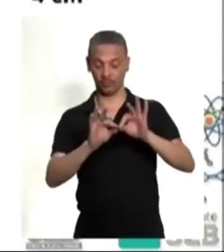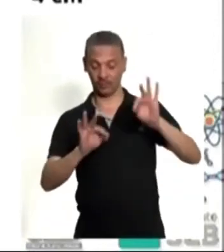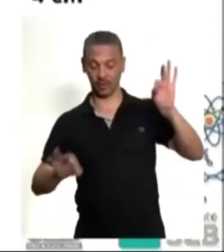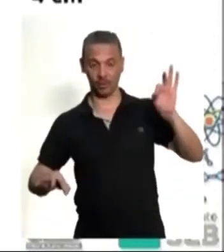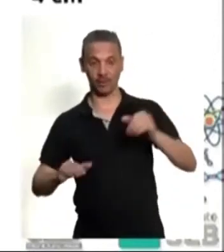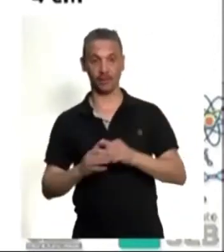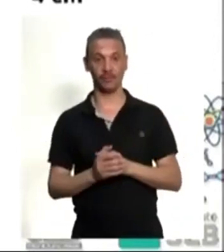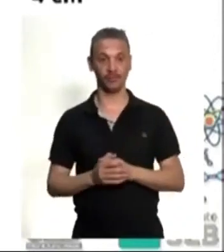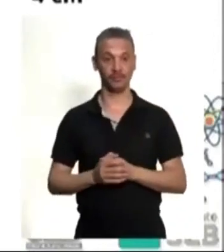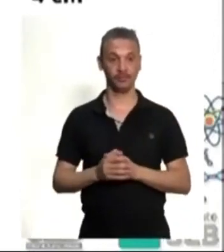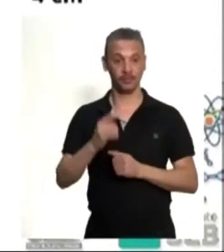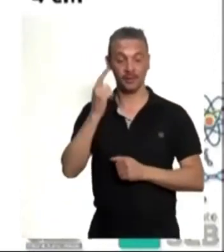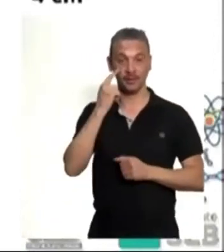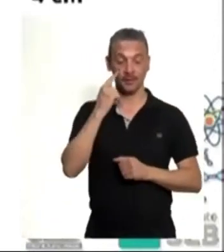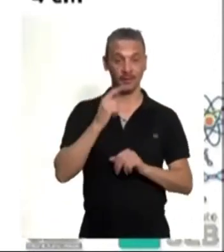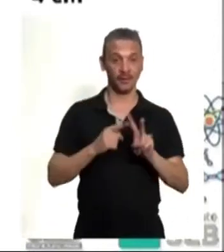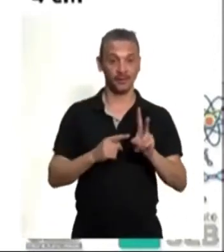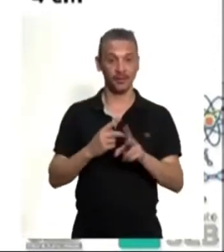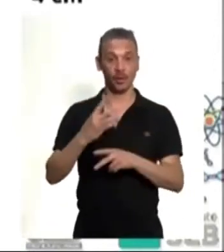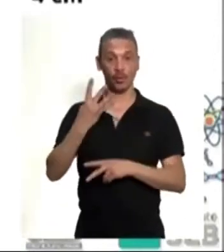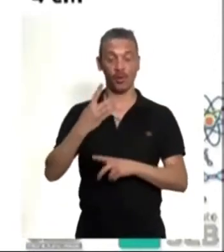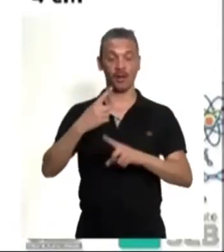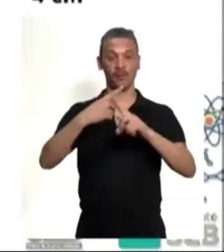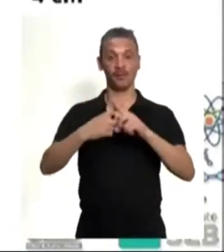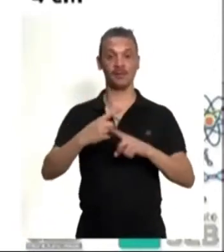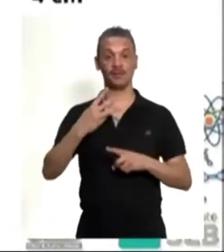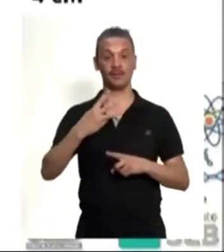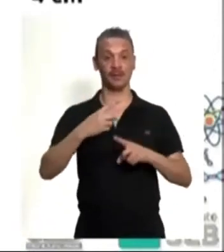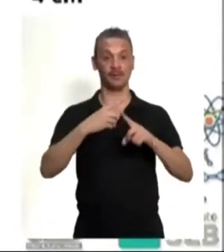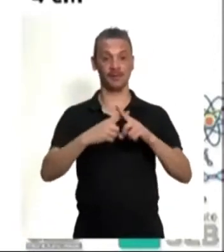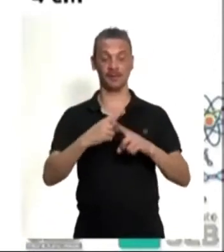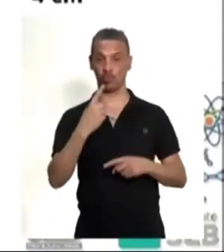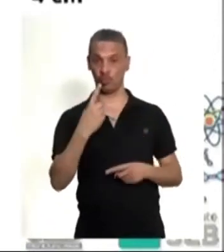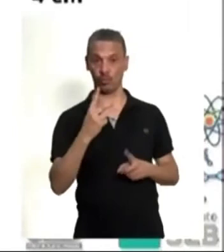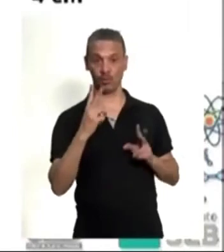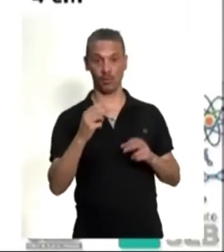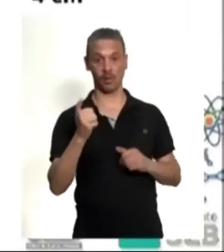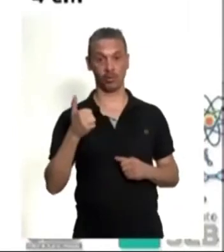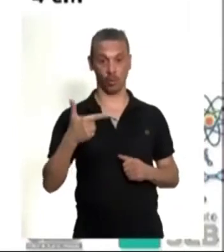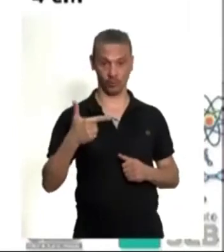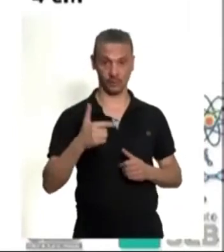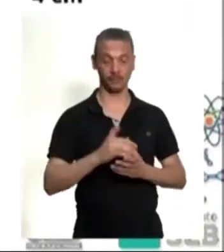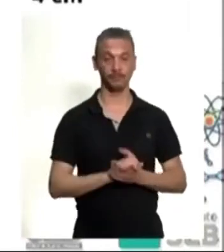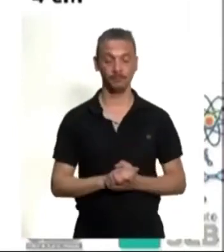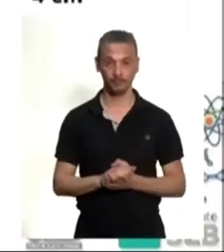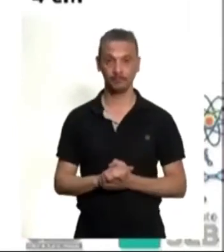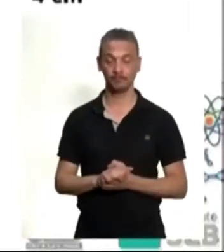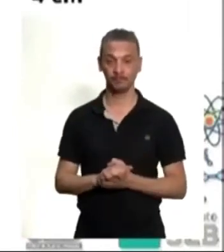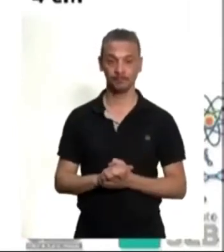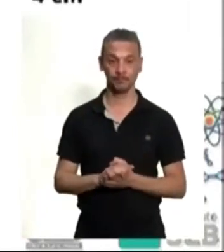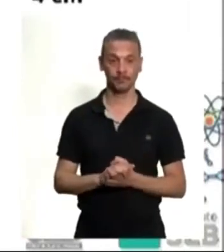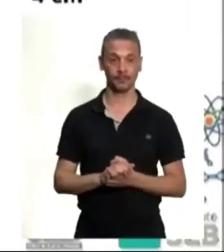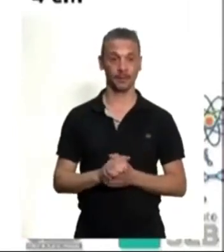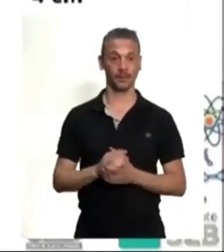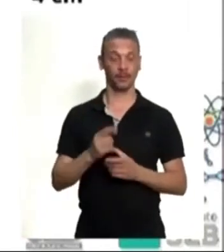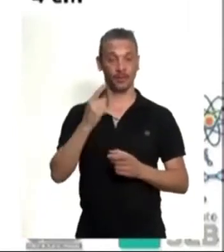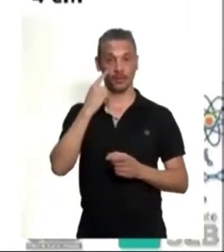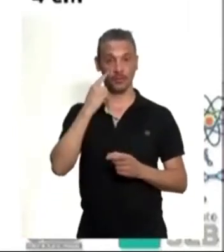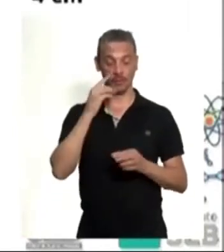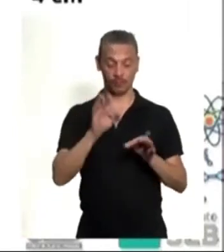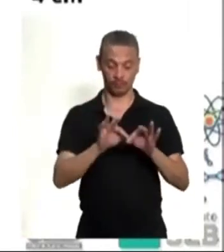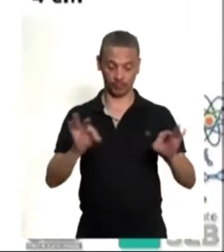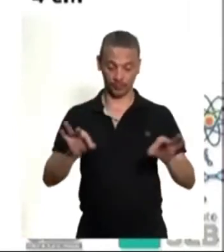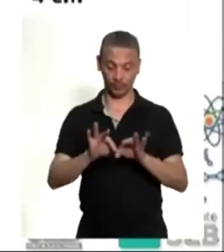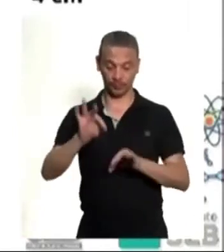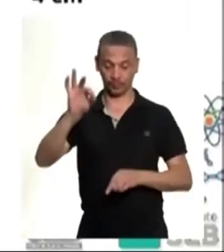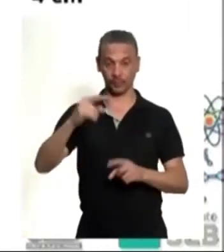só multiplicar as dimensões. 4 vezes 3 vezes 1, que dão 12. Comprimento vezes largura vezes altura.